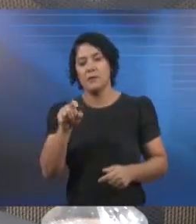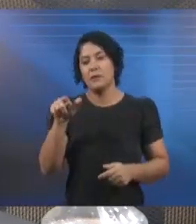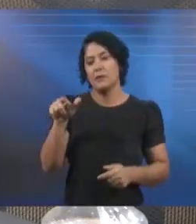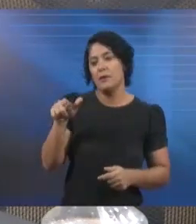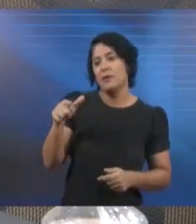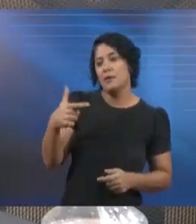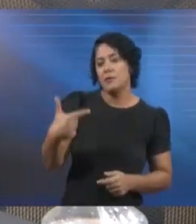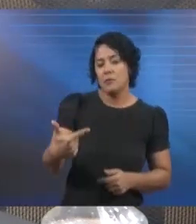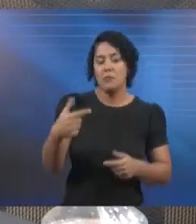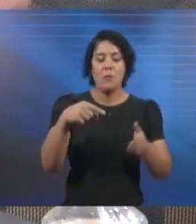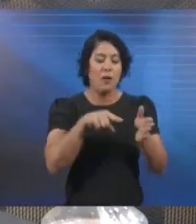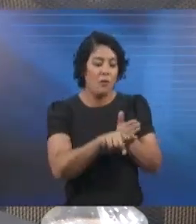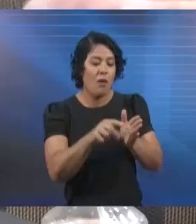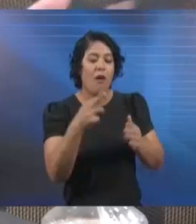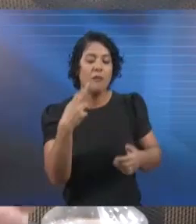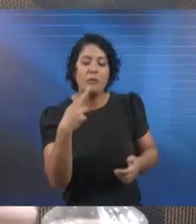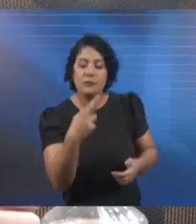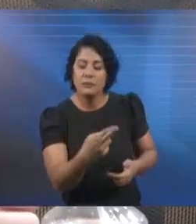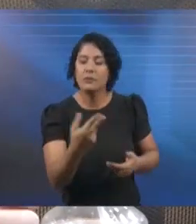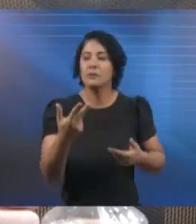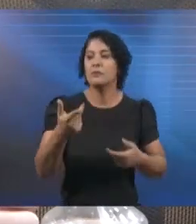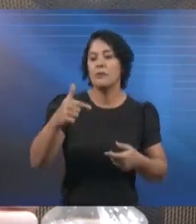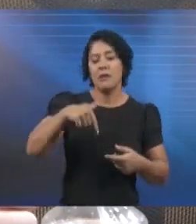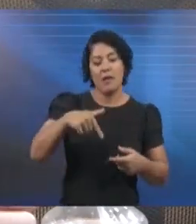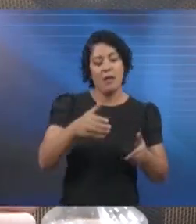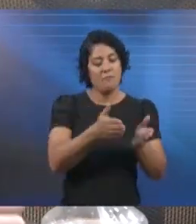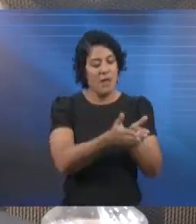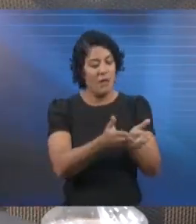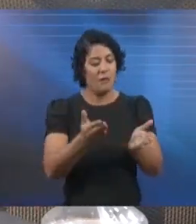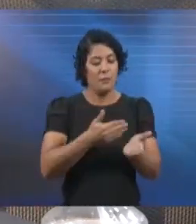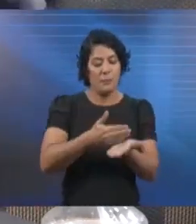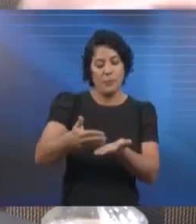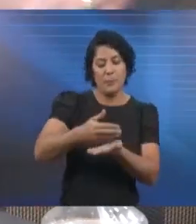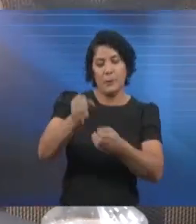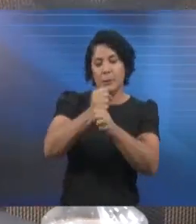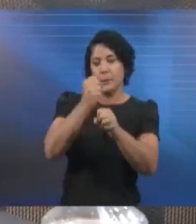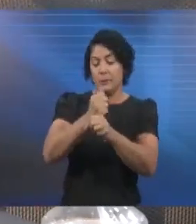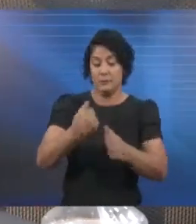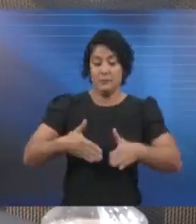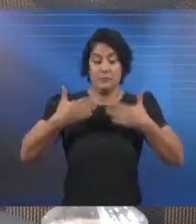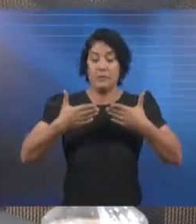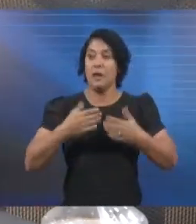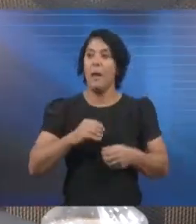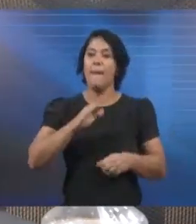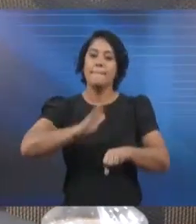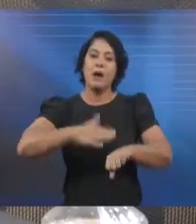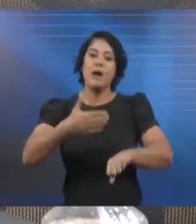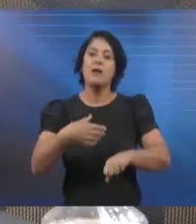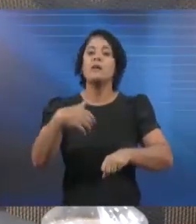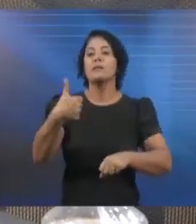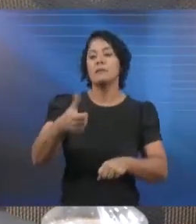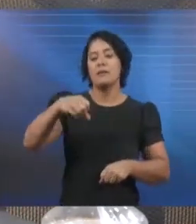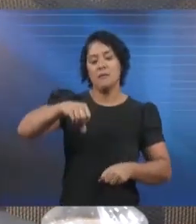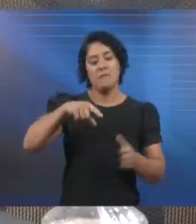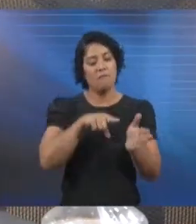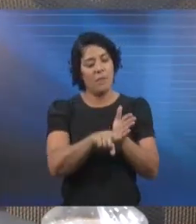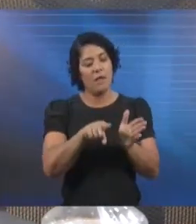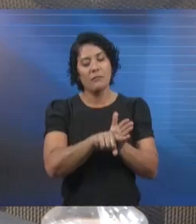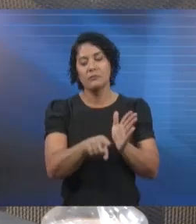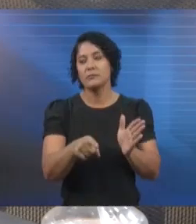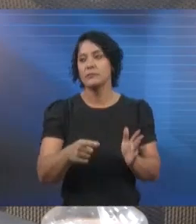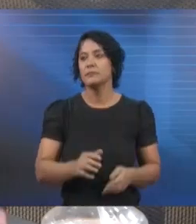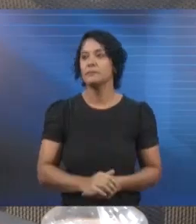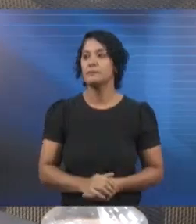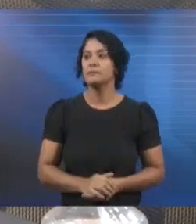questionamentos foram respondidos a draga estava aqui em Natal para iniciar a obra e foi Surpreendida com mais 19 questionamentos Então